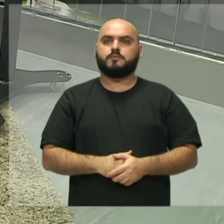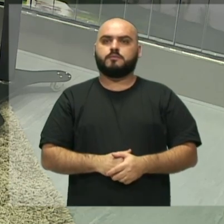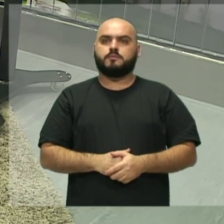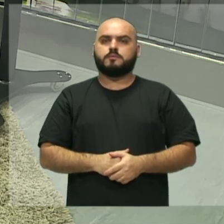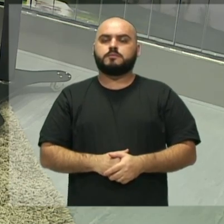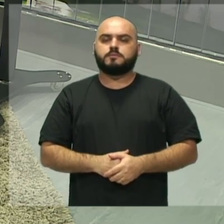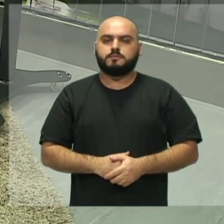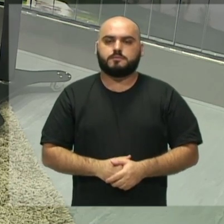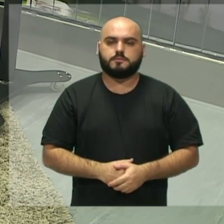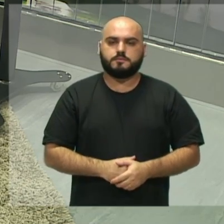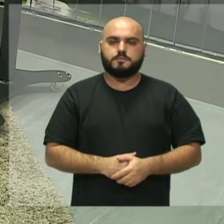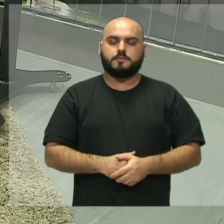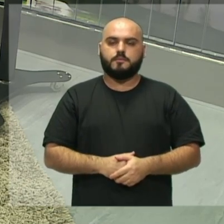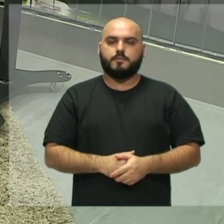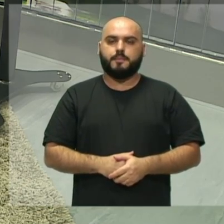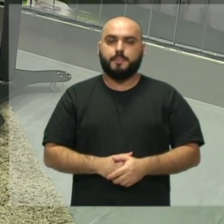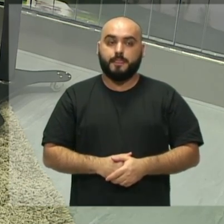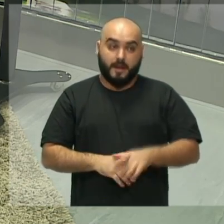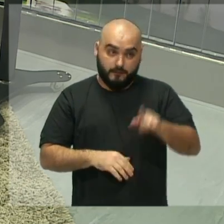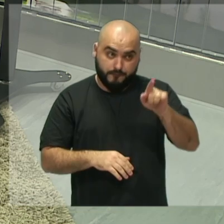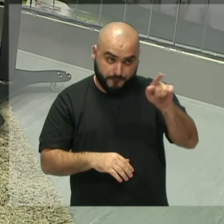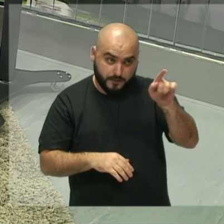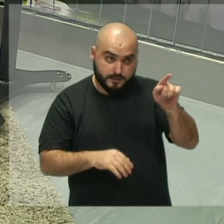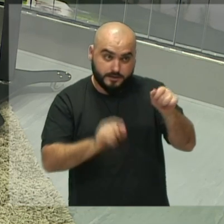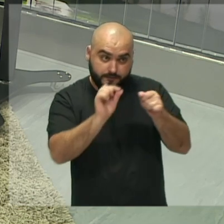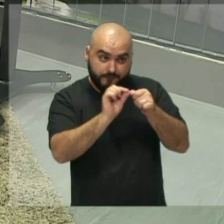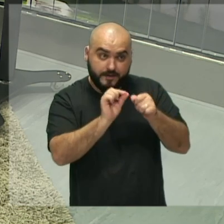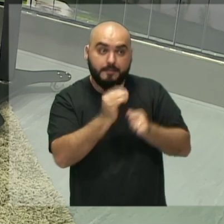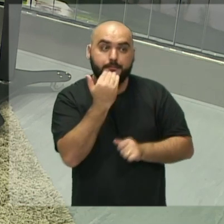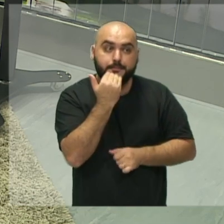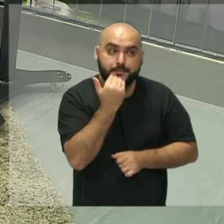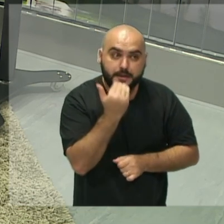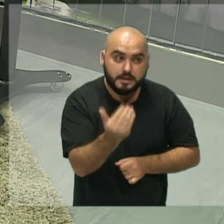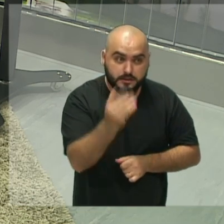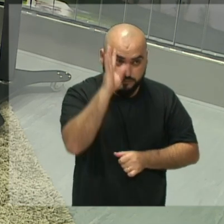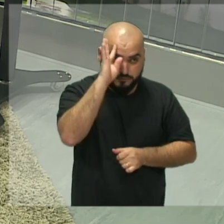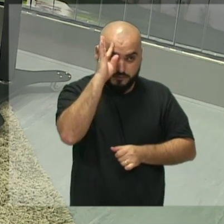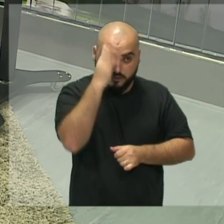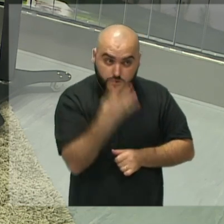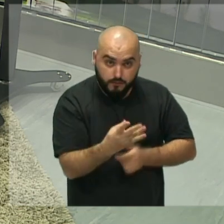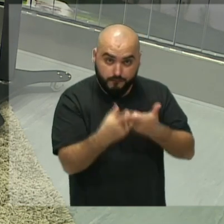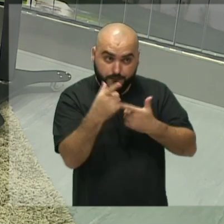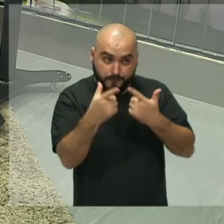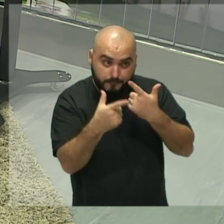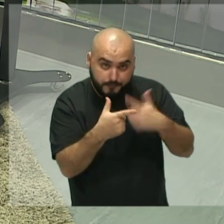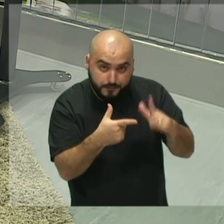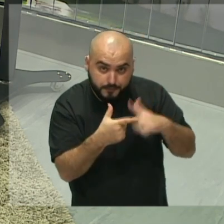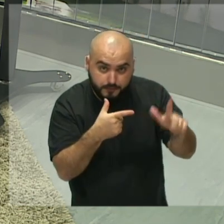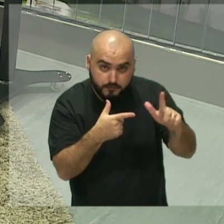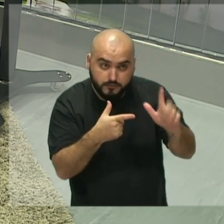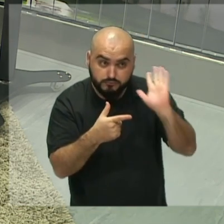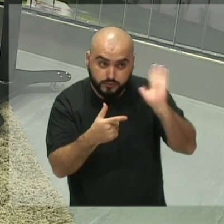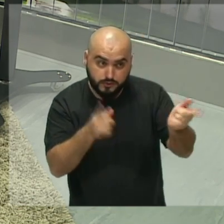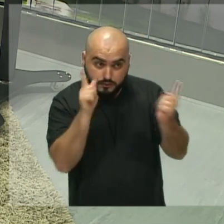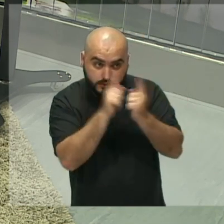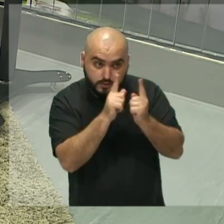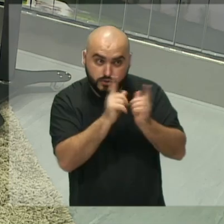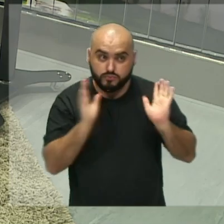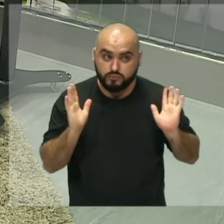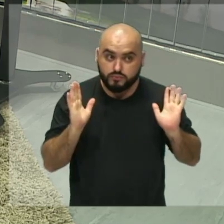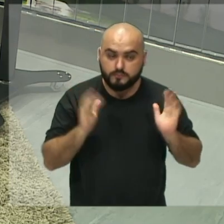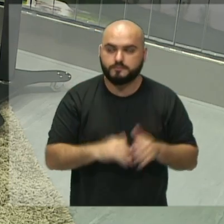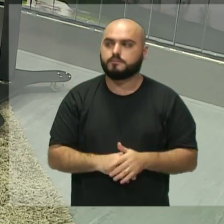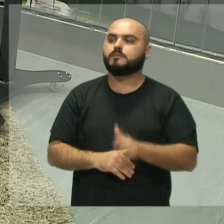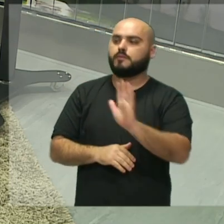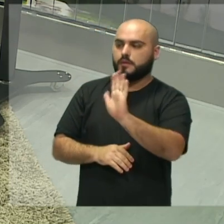O senhor fez a solicitação para que fosse resolvido esses problemas e foi atendido? Não,